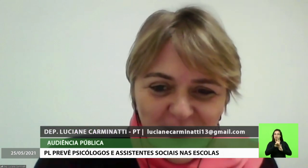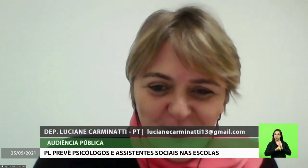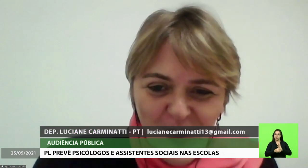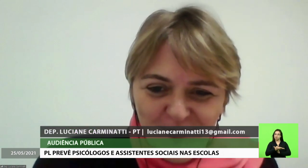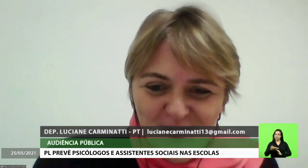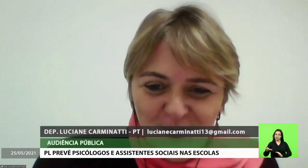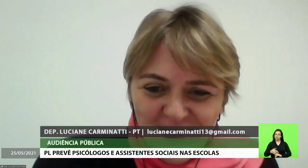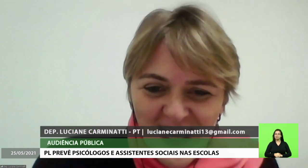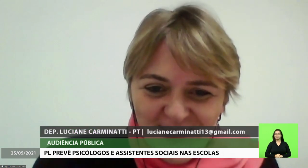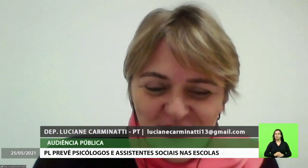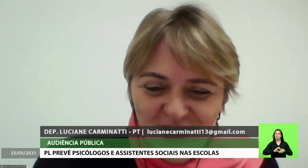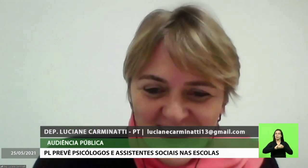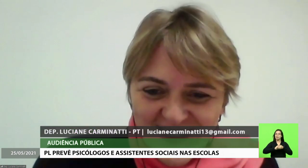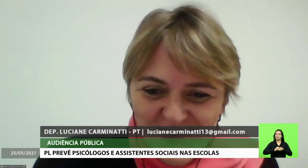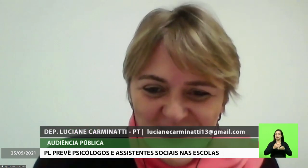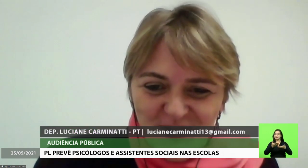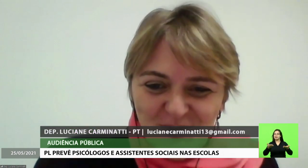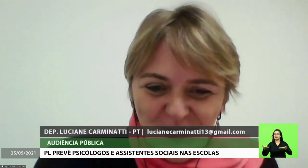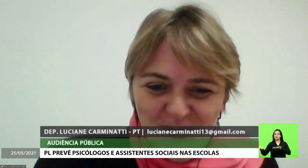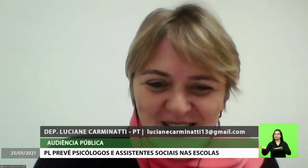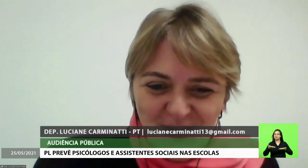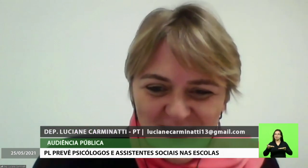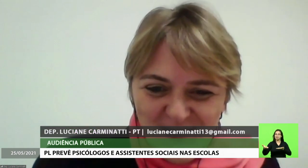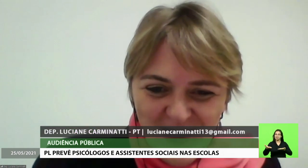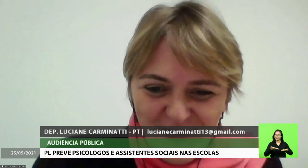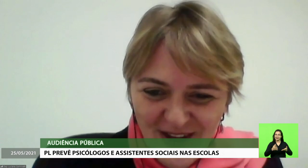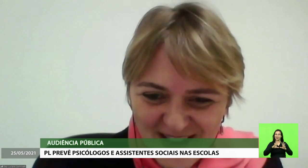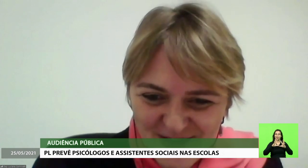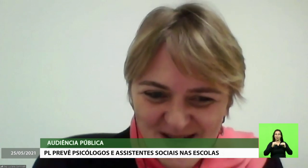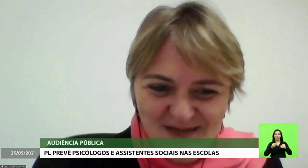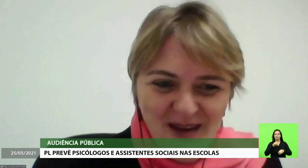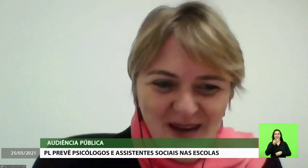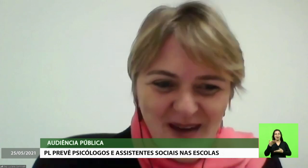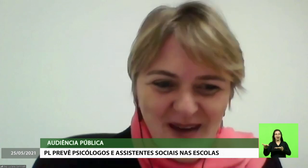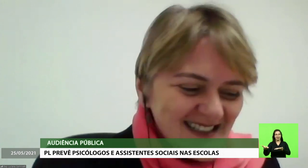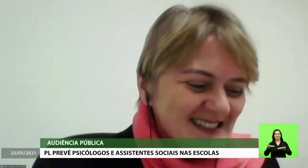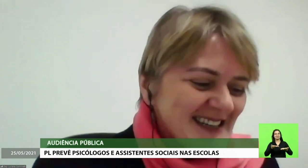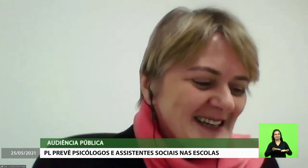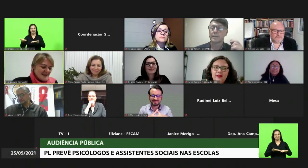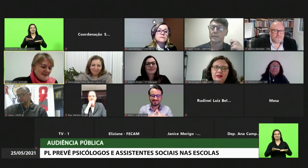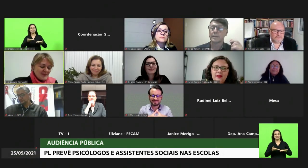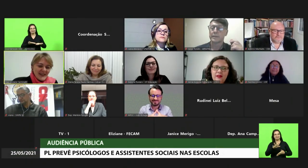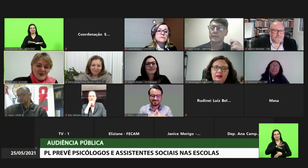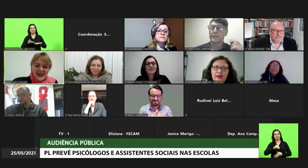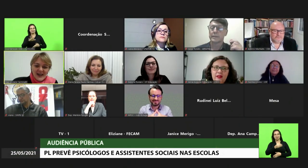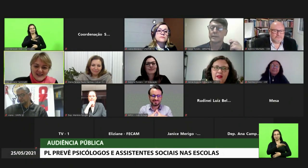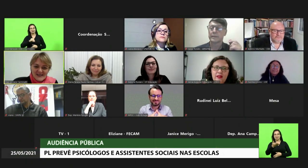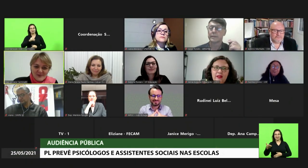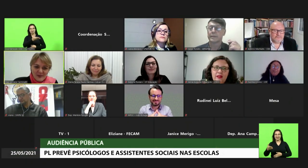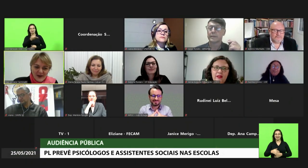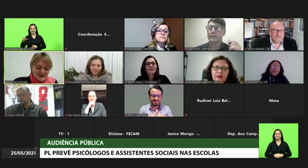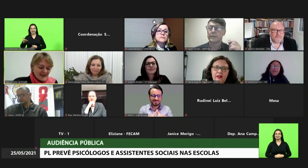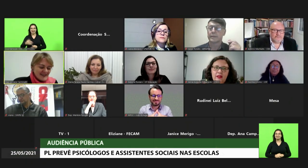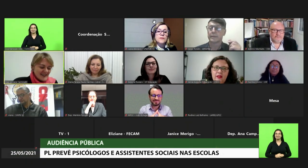cumprimentando, eu estou vendo novos convidados chegando, sejam todos e todas bem-vindos, bem-vindas.